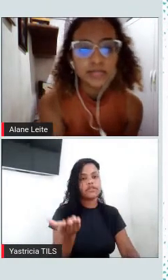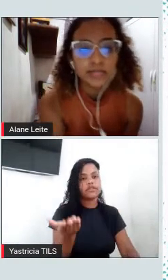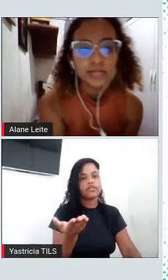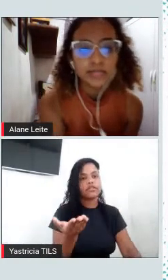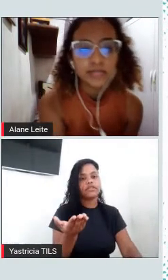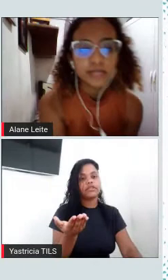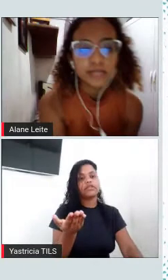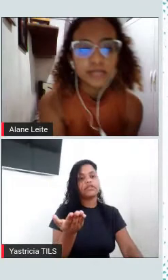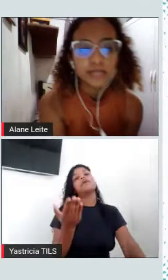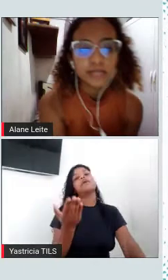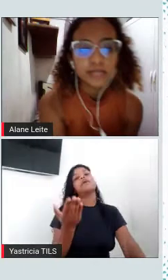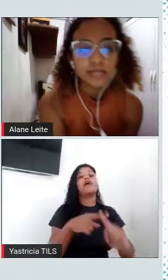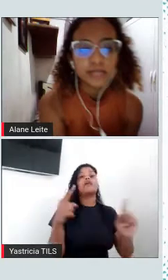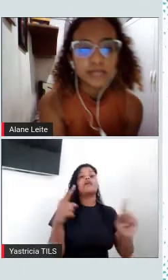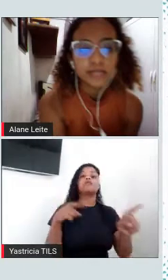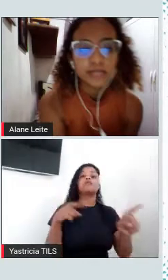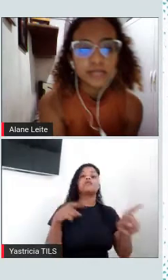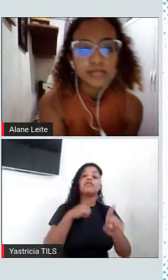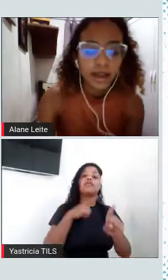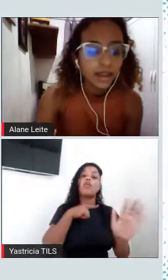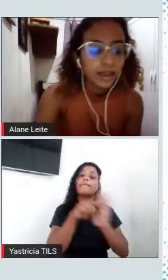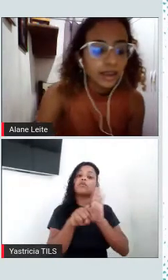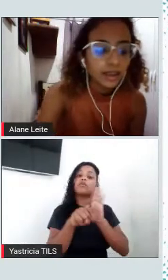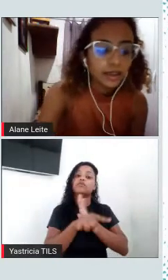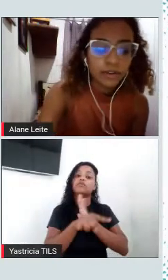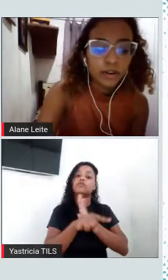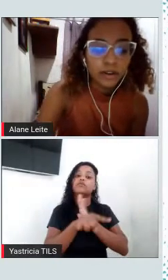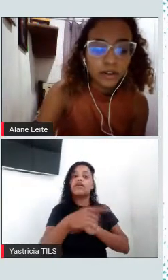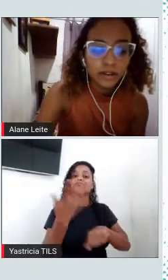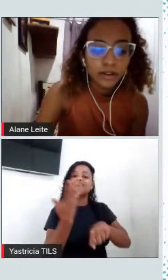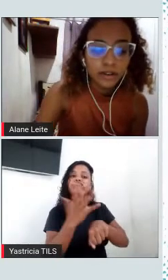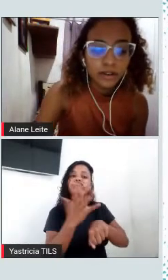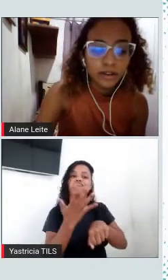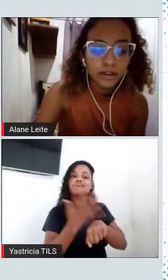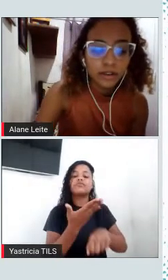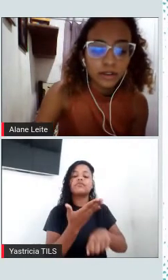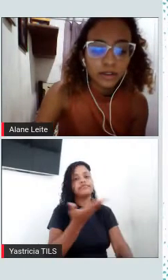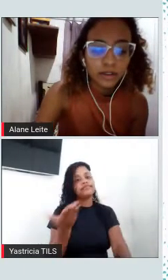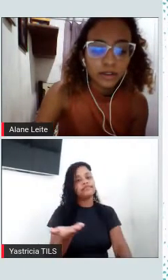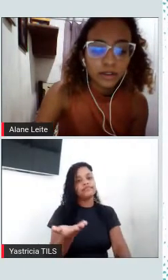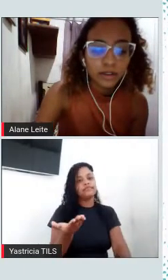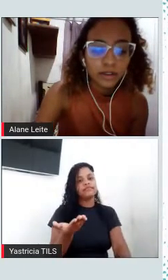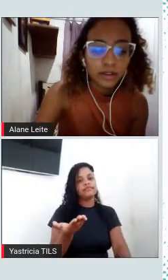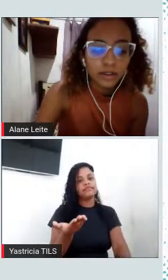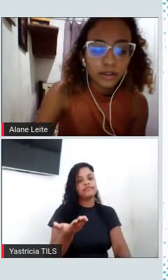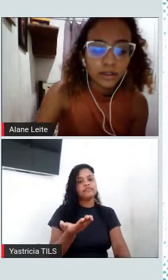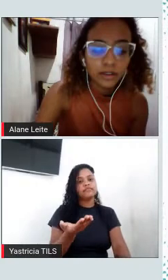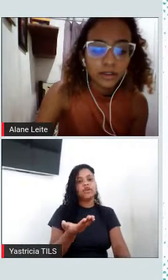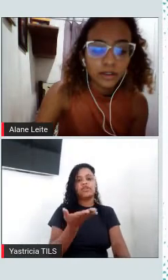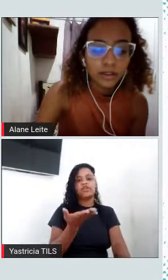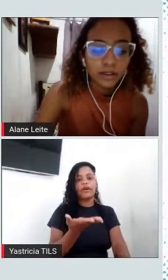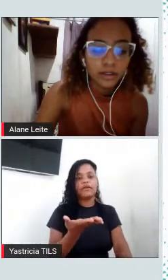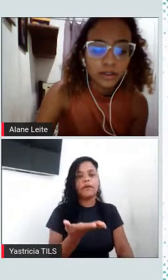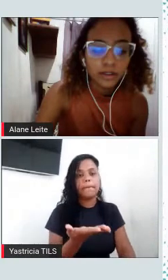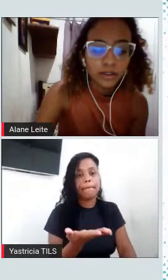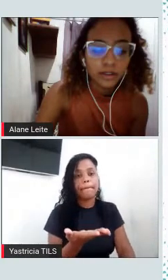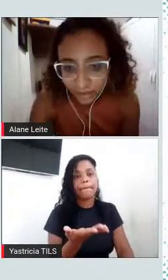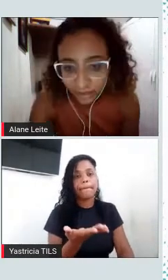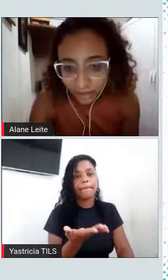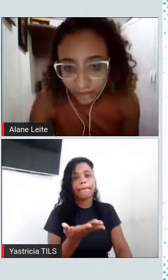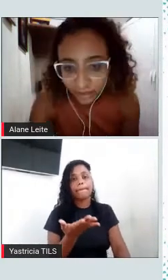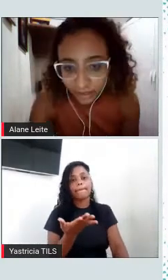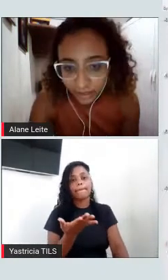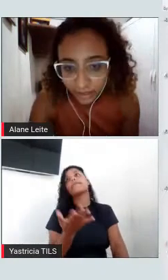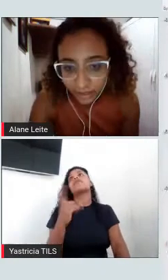alguns exercícios para a gente exercitar. Eu vou deixar de compartilhar, não. Diminuir aqui